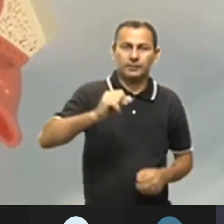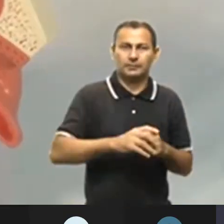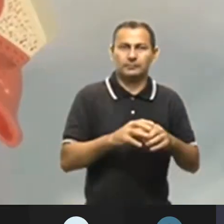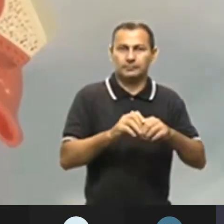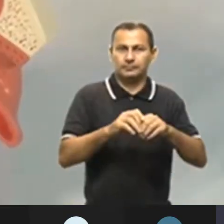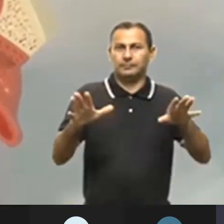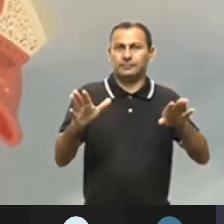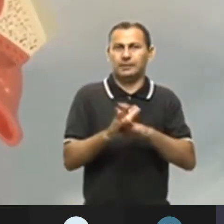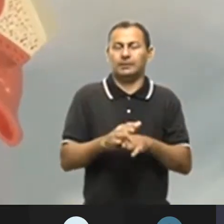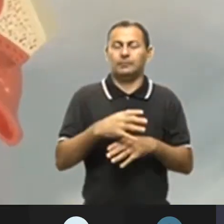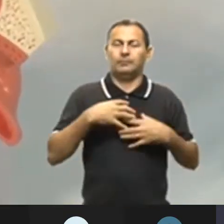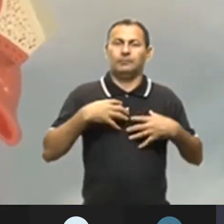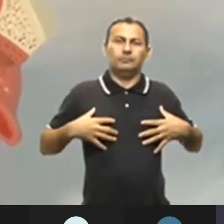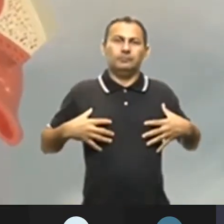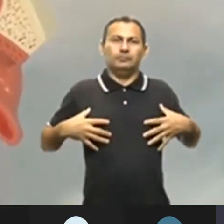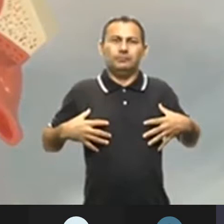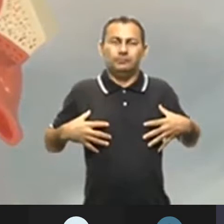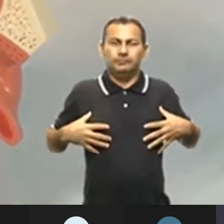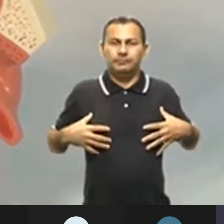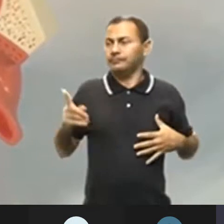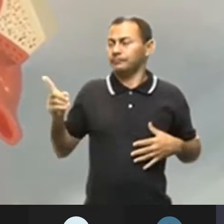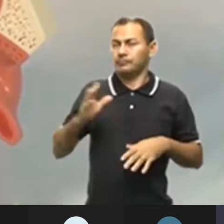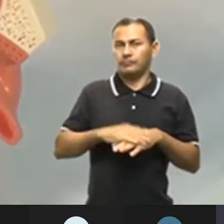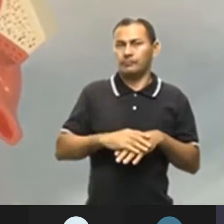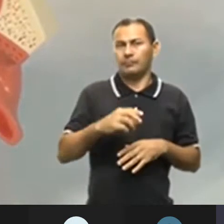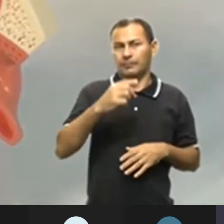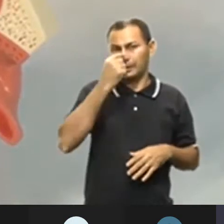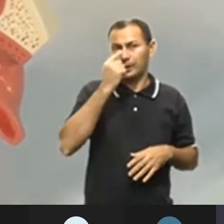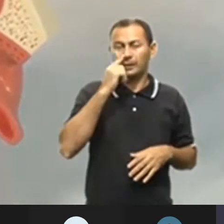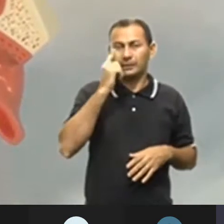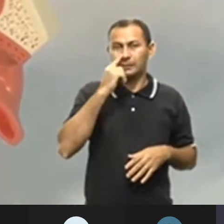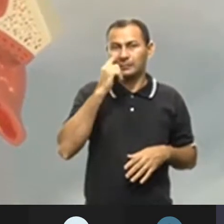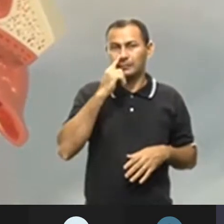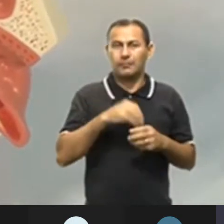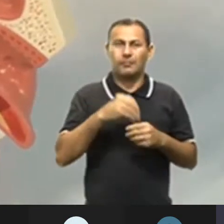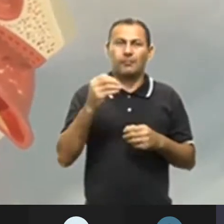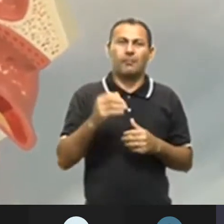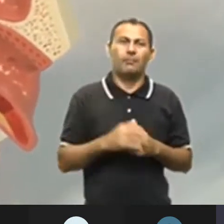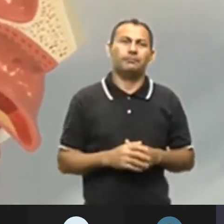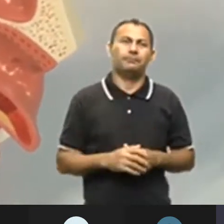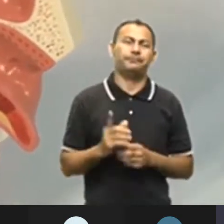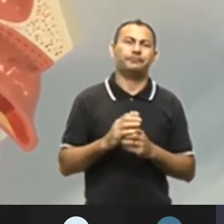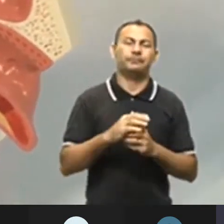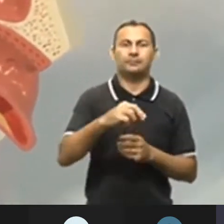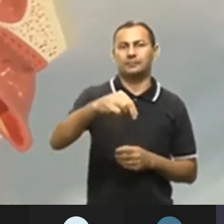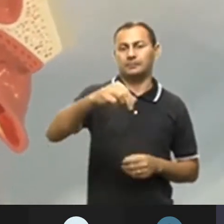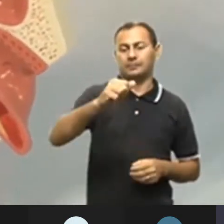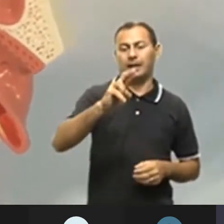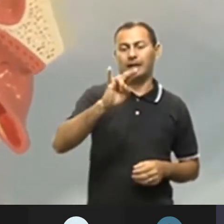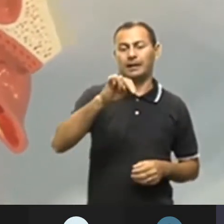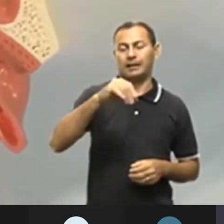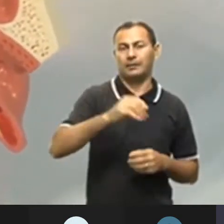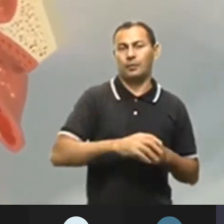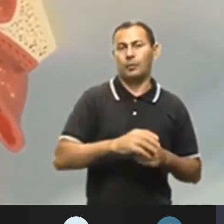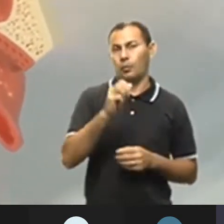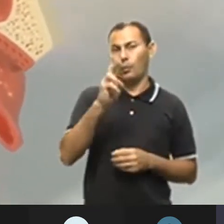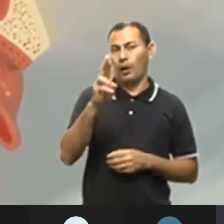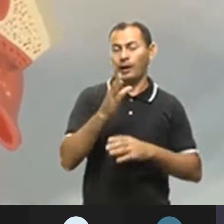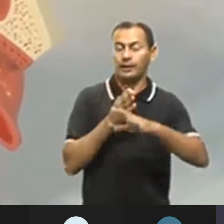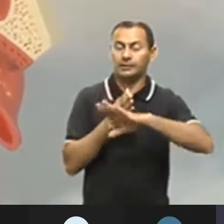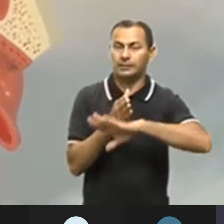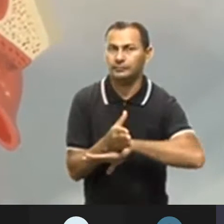se ramificando, chegando no pulmão. Aí, mais uma vez, o nariz, né, o nariz externo, aí a narina, que é por onde o ar